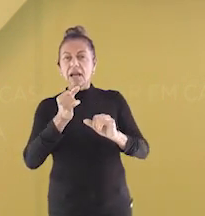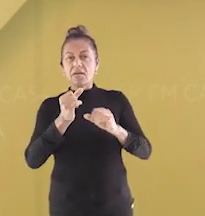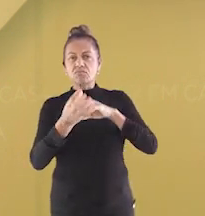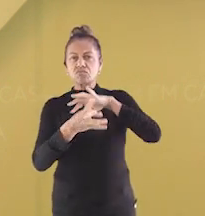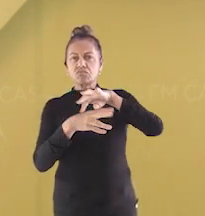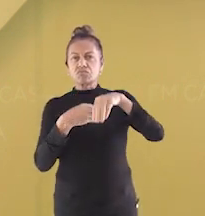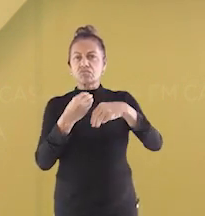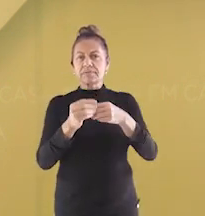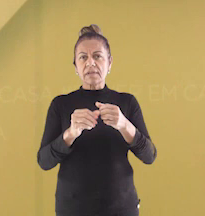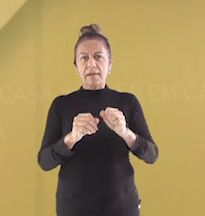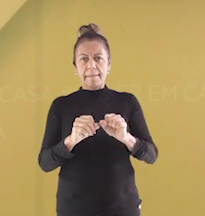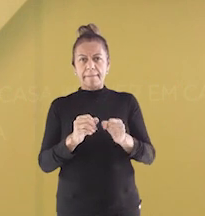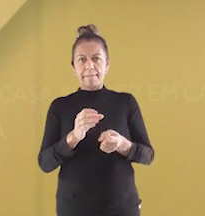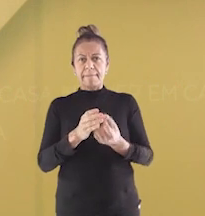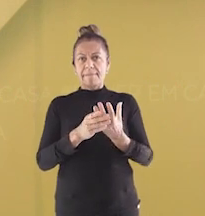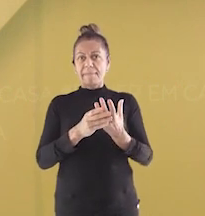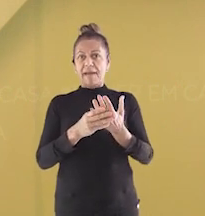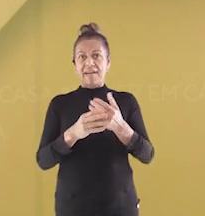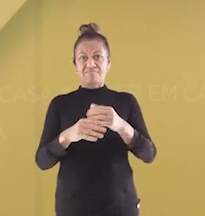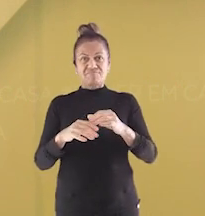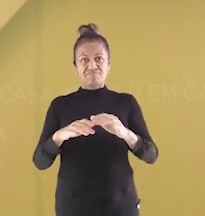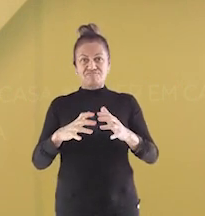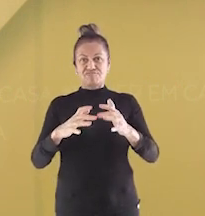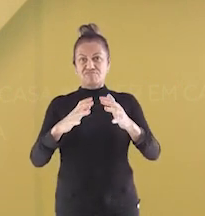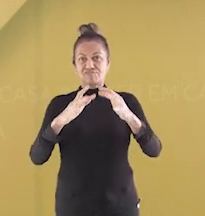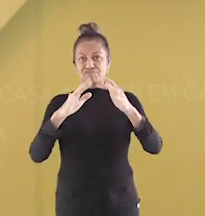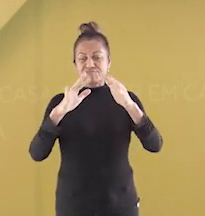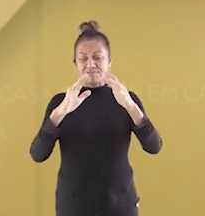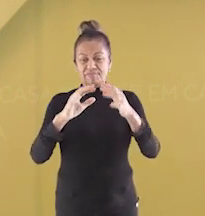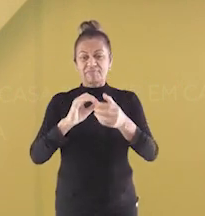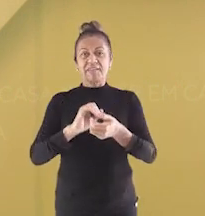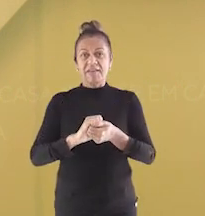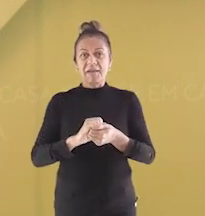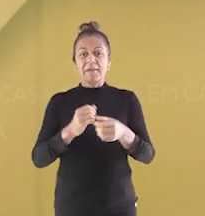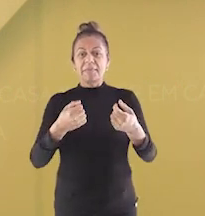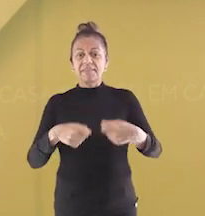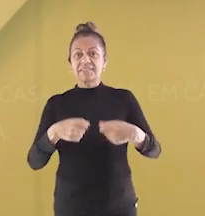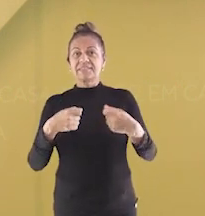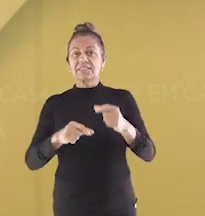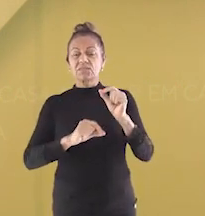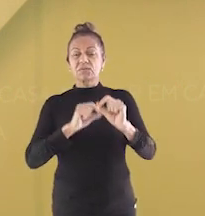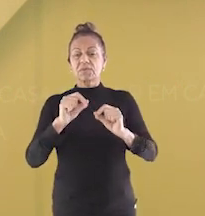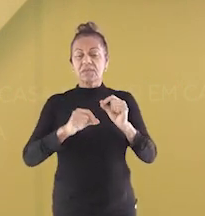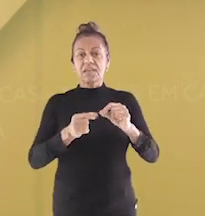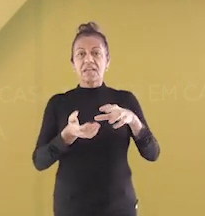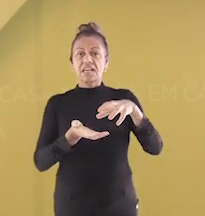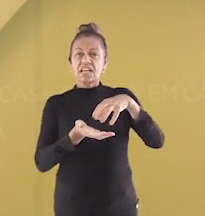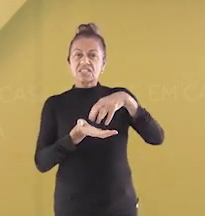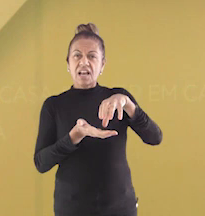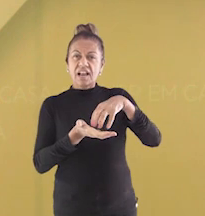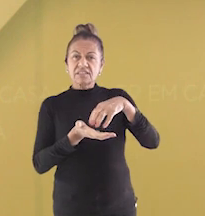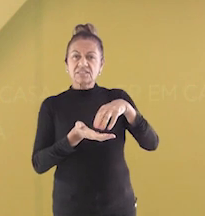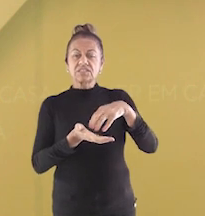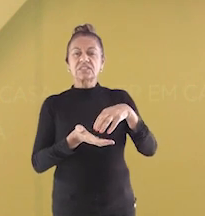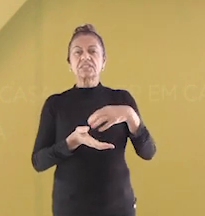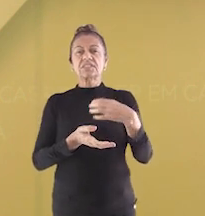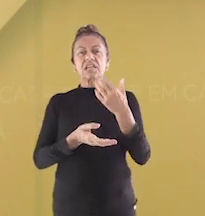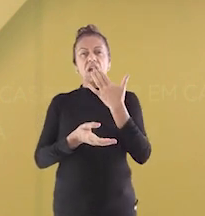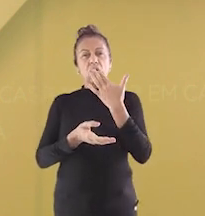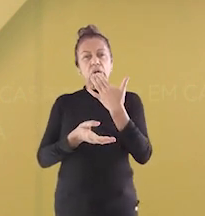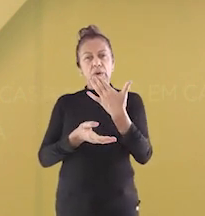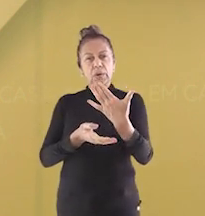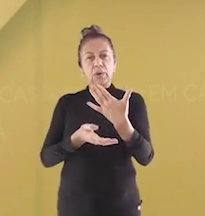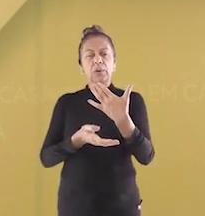precisar de corante alimentício, ou gelatina colorida, ou ainda um suco pó vermelho para dar a cor vermelha da